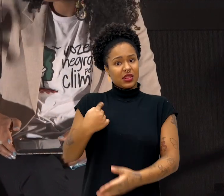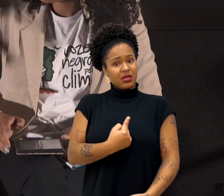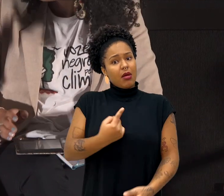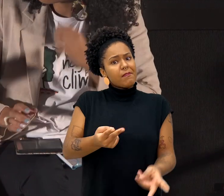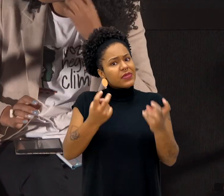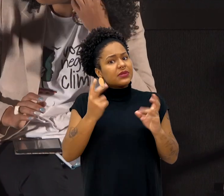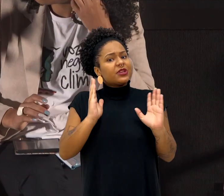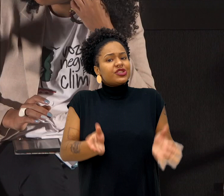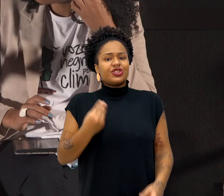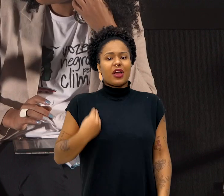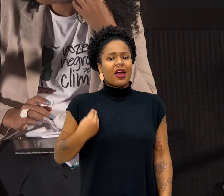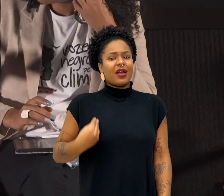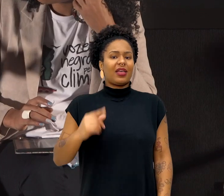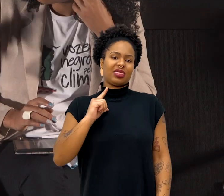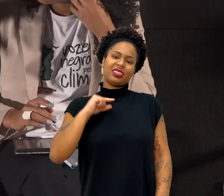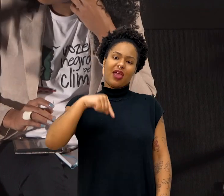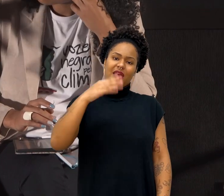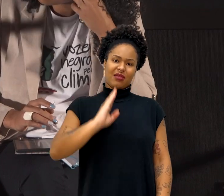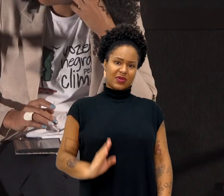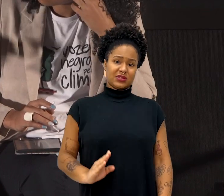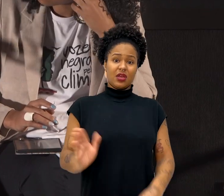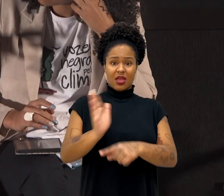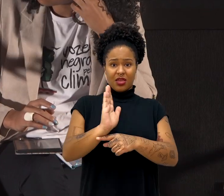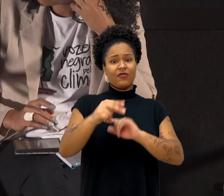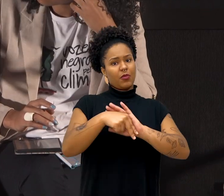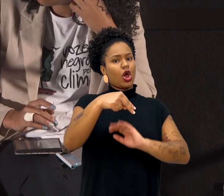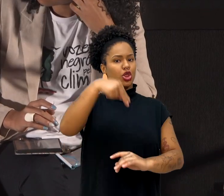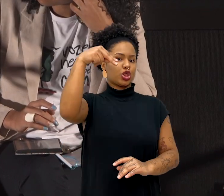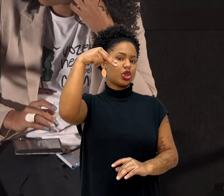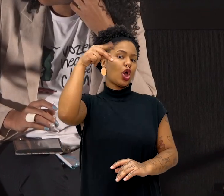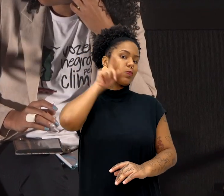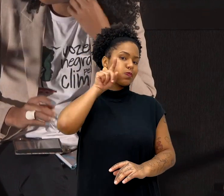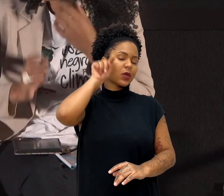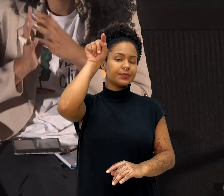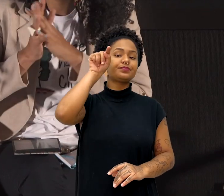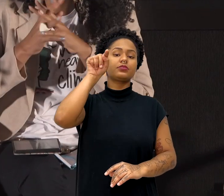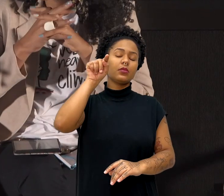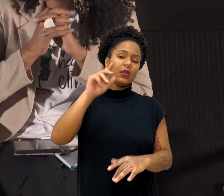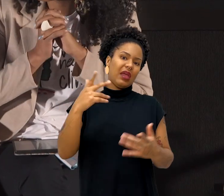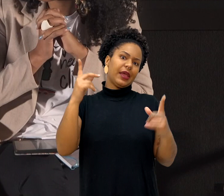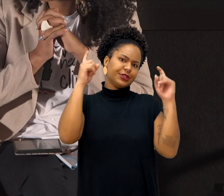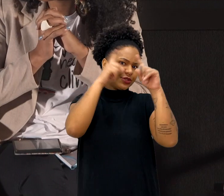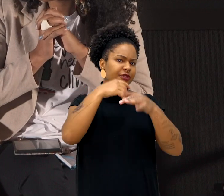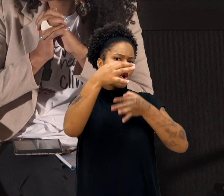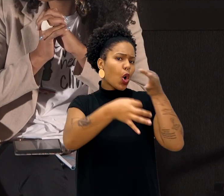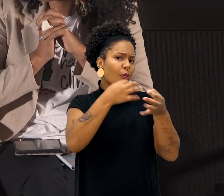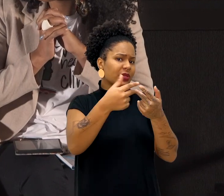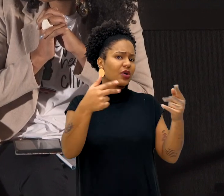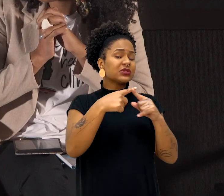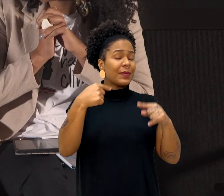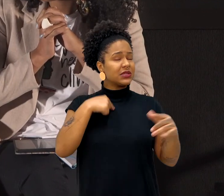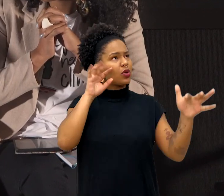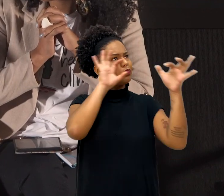fazer, essa combinação com a realidade, para a gente perceber que a gente já vivencia aqui também. Esse filme é um filme